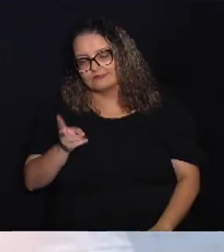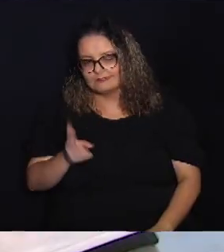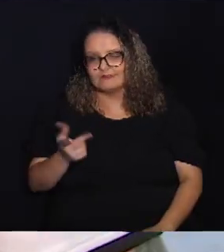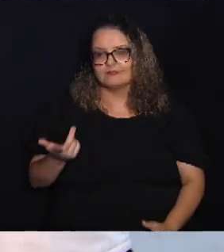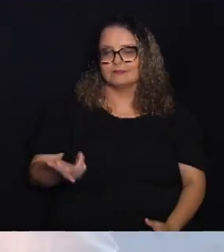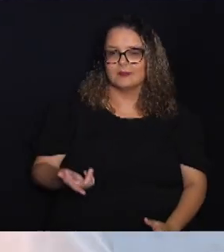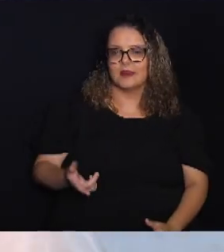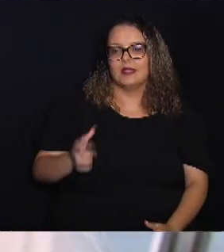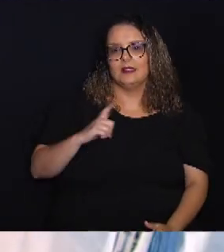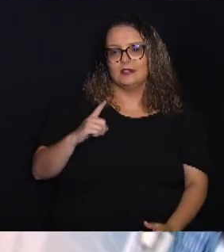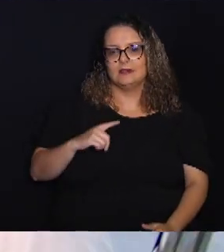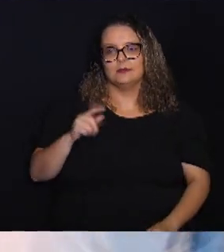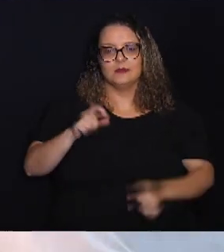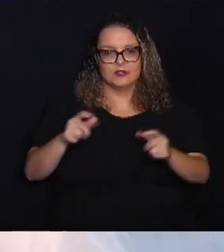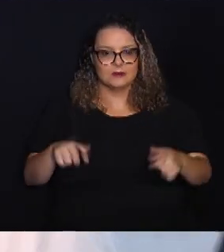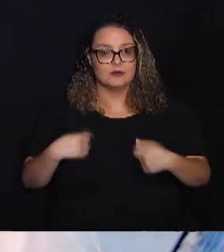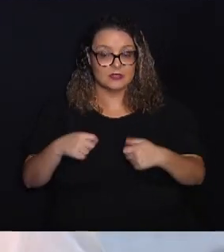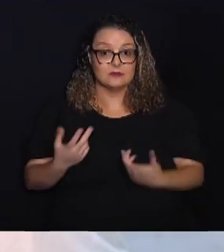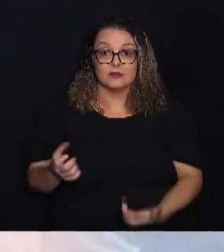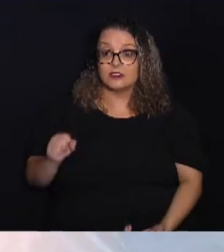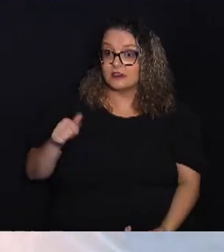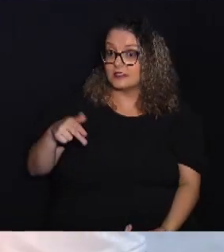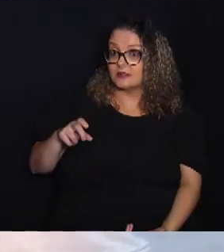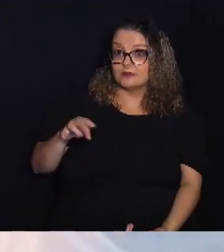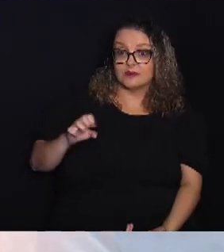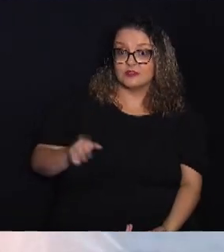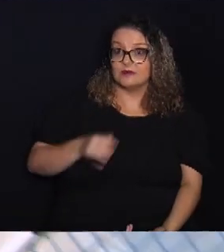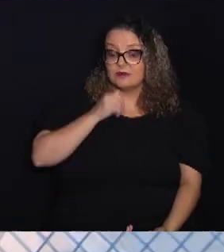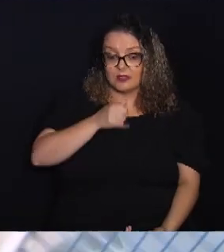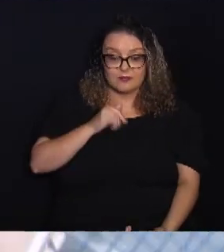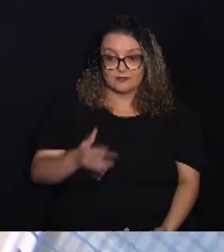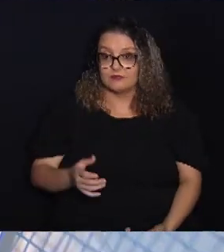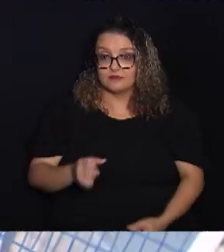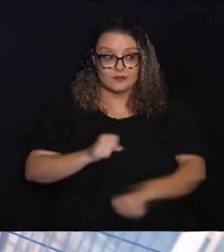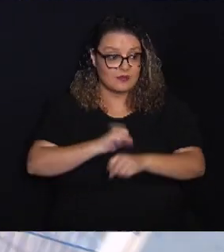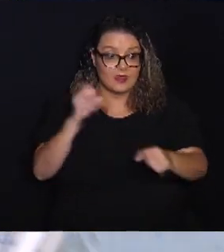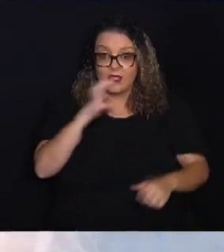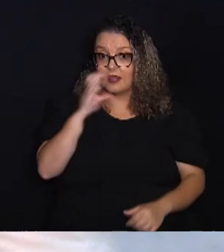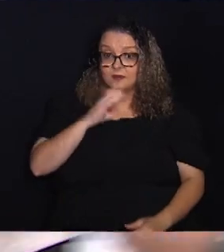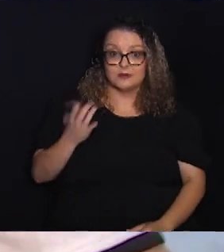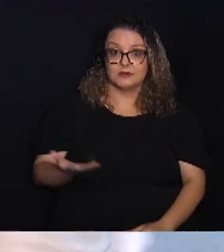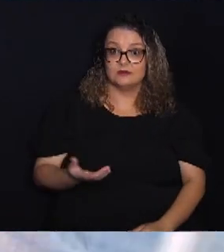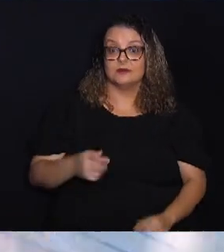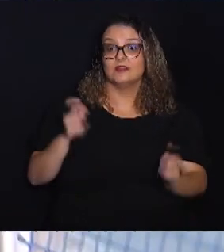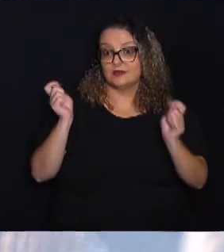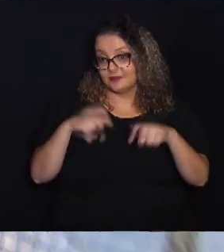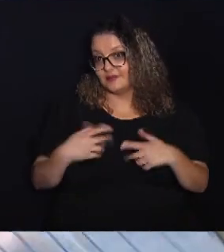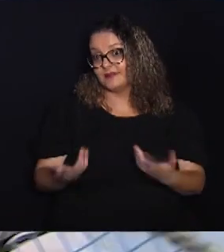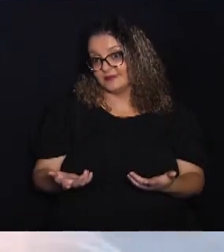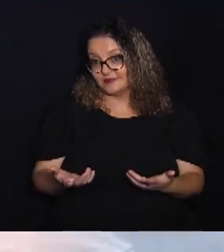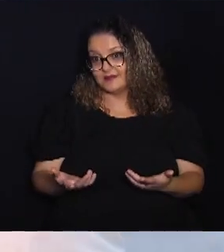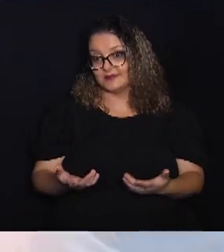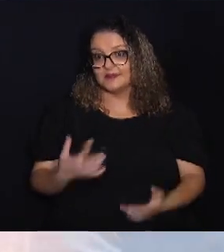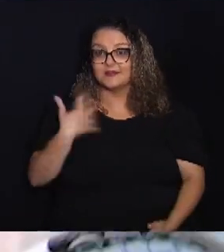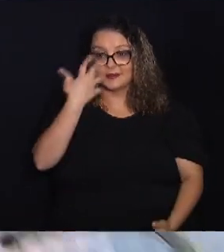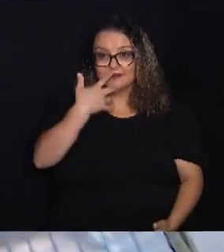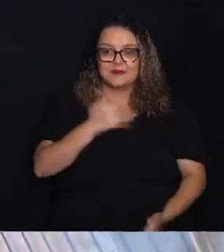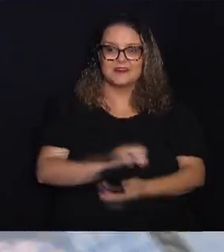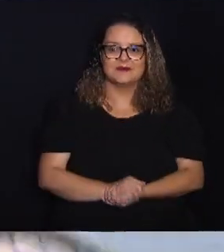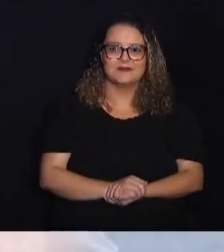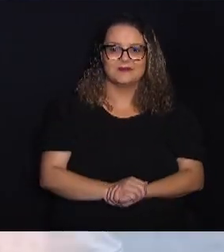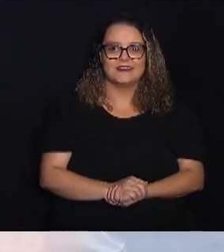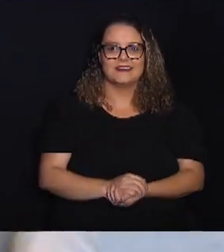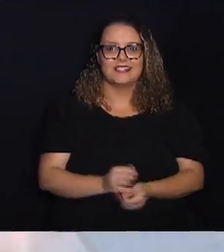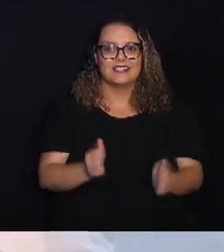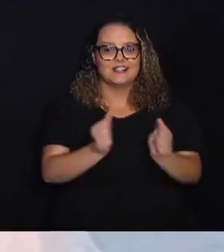não conseguia ter constância, requer muito mais gente para jogar. E o squash é um gasto de energia extremo, rápido e eficiente.